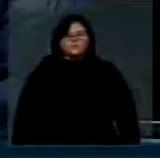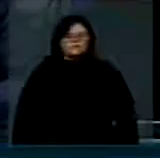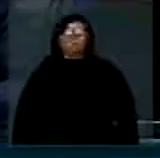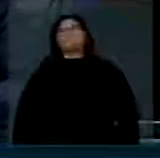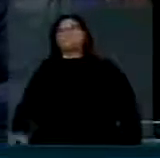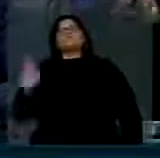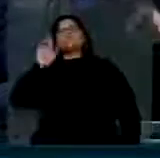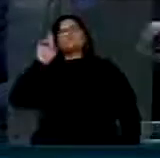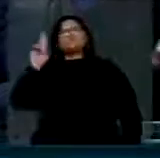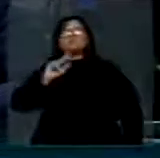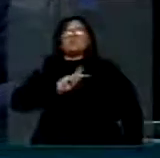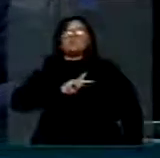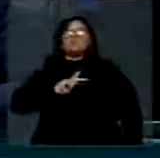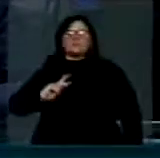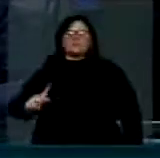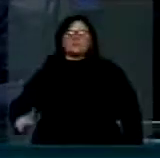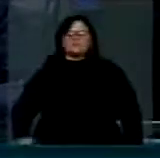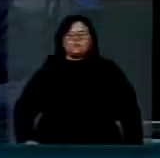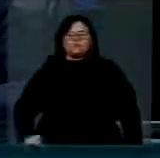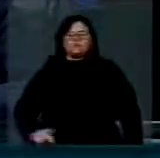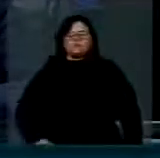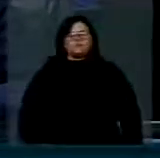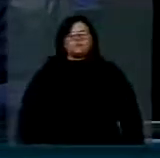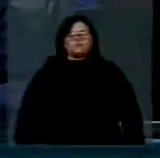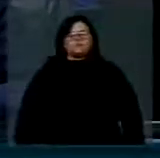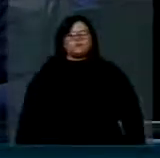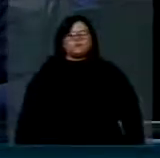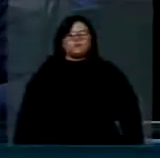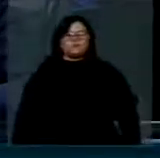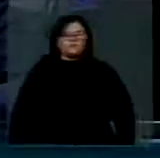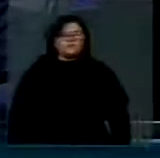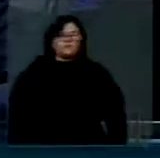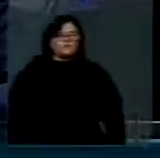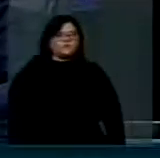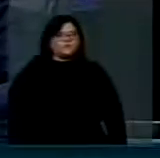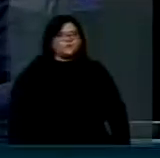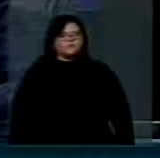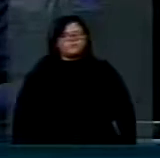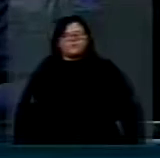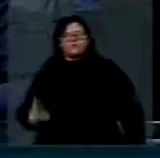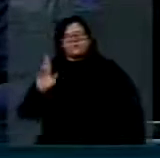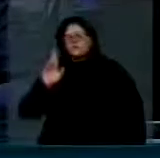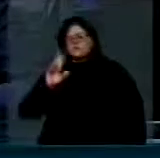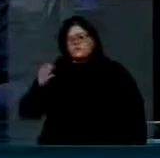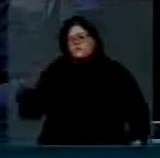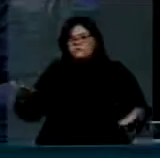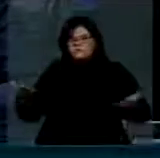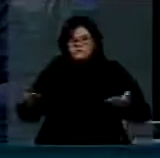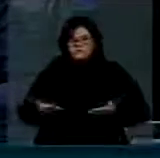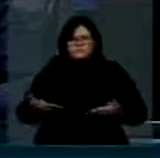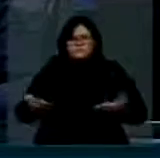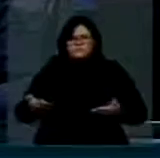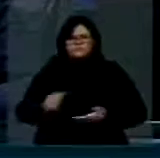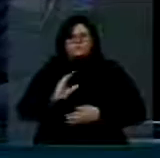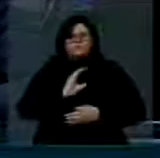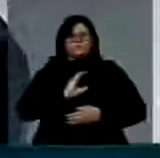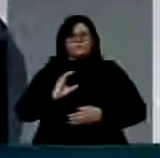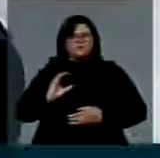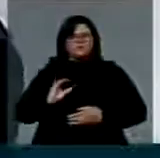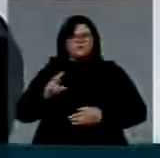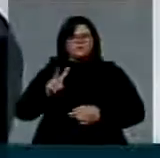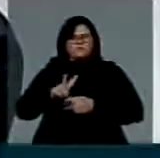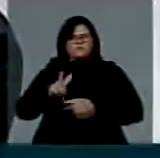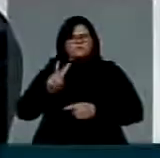Senhor presidente, para uma breve intervenção, Severino Ninho. Senhor presidente, hoje na Comissão de Defesa